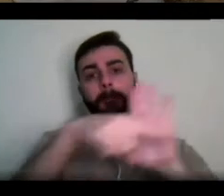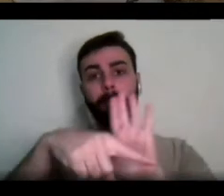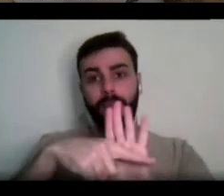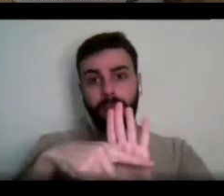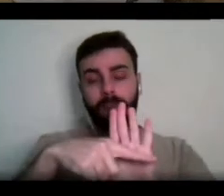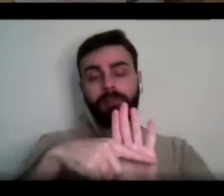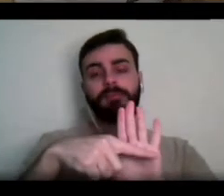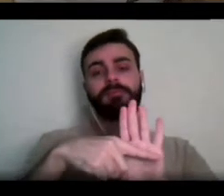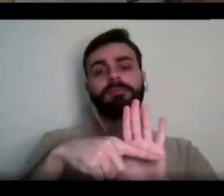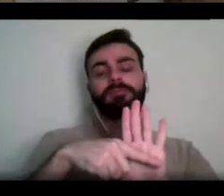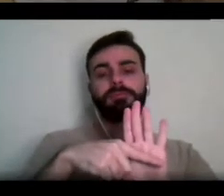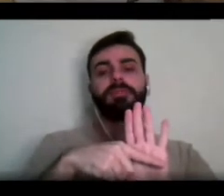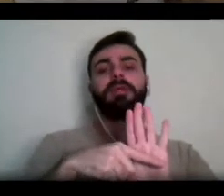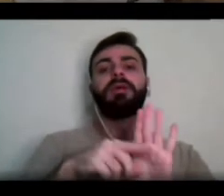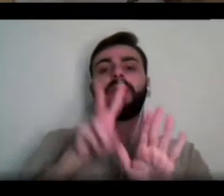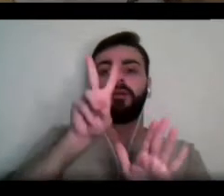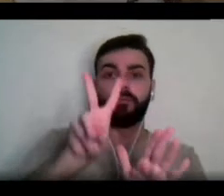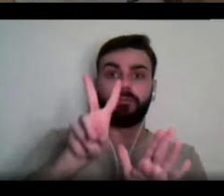final,